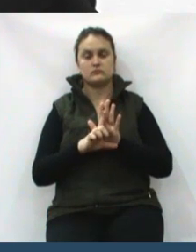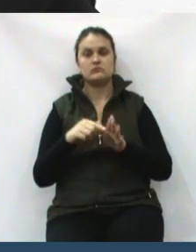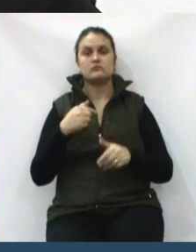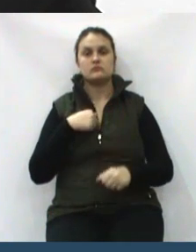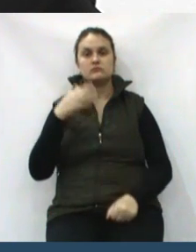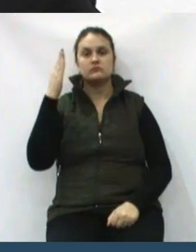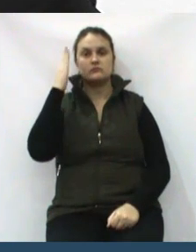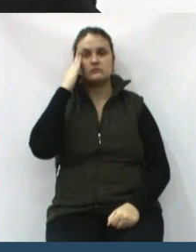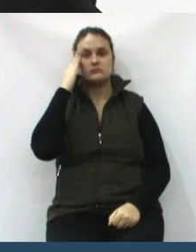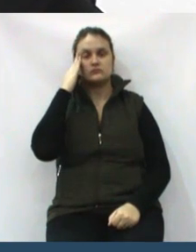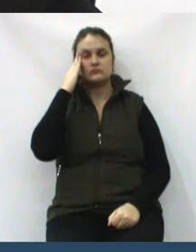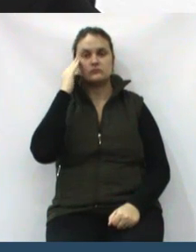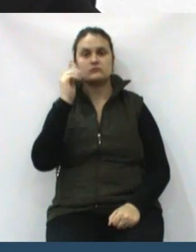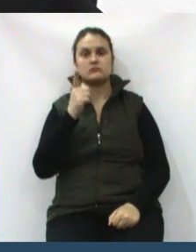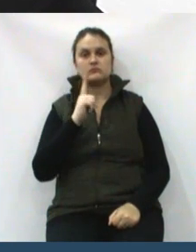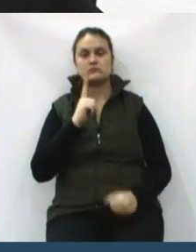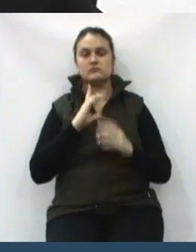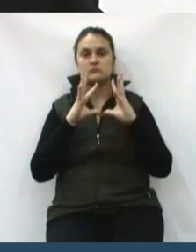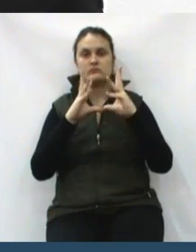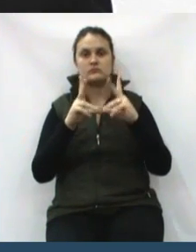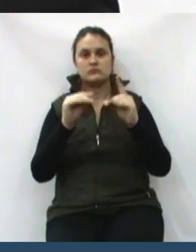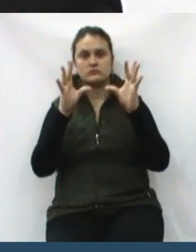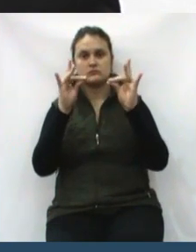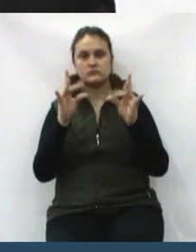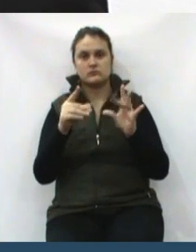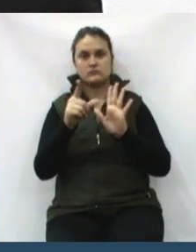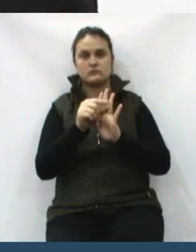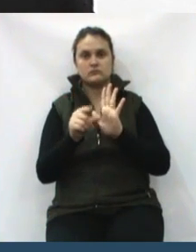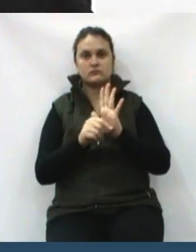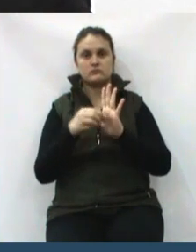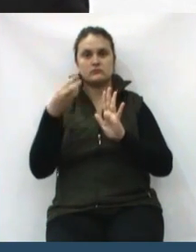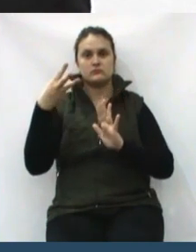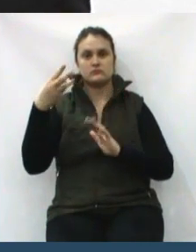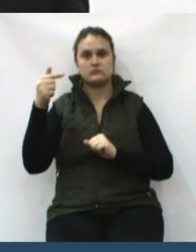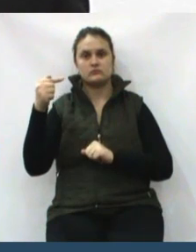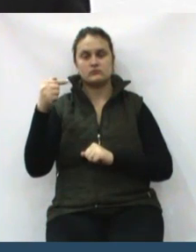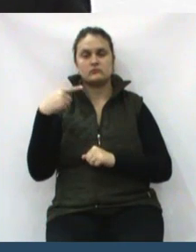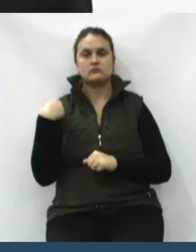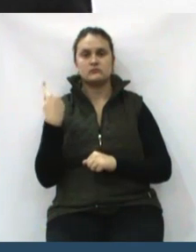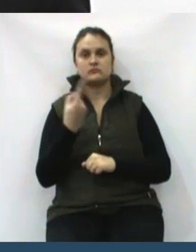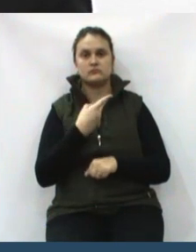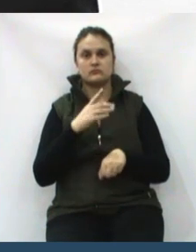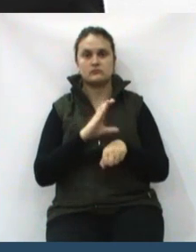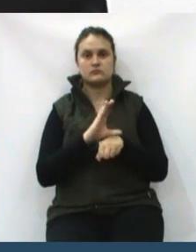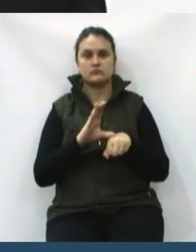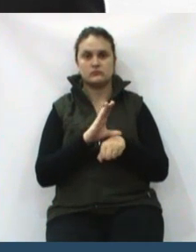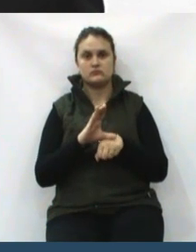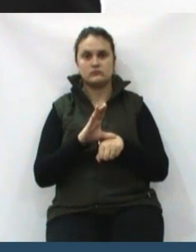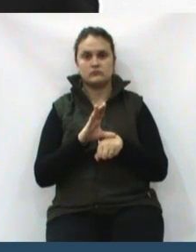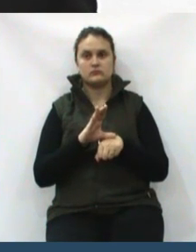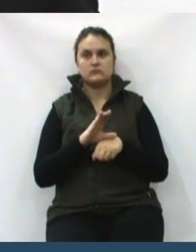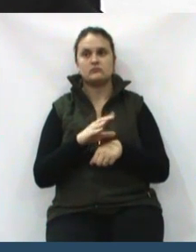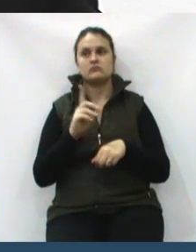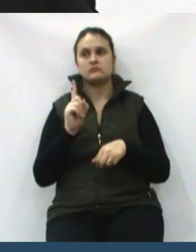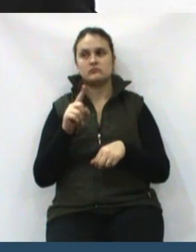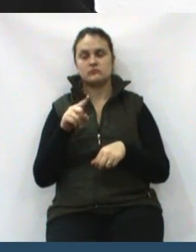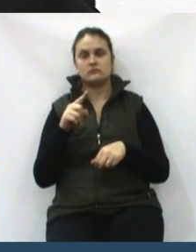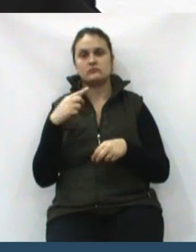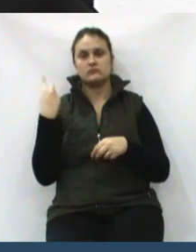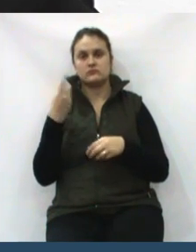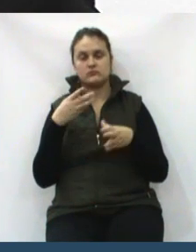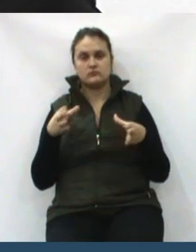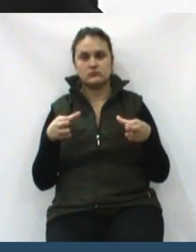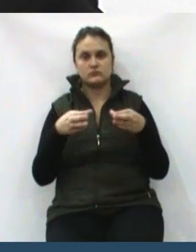eu entendo que ele atende totalmente o artigo 37 de nossa Constituição. É lógico, fica a crivo